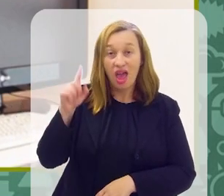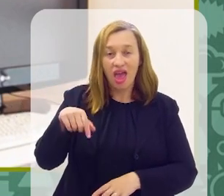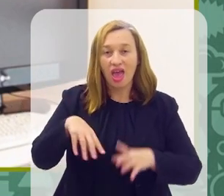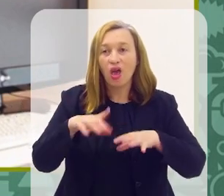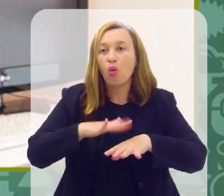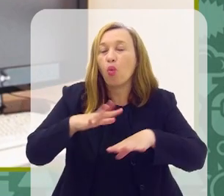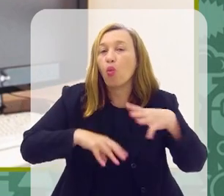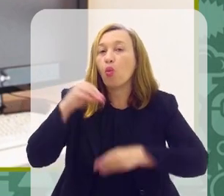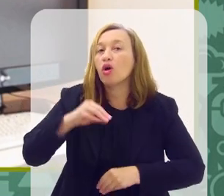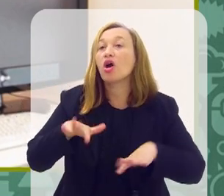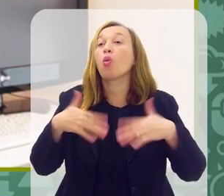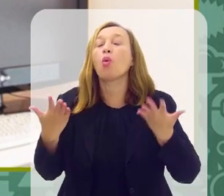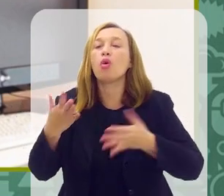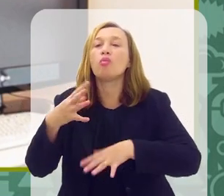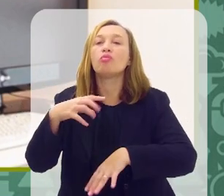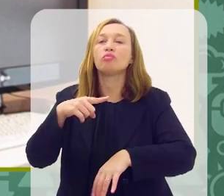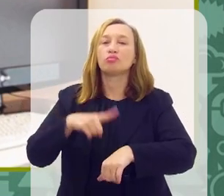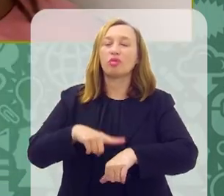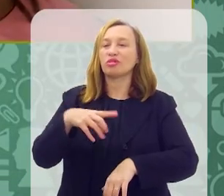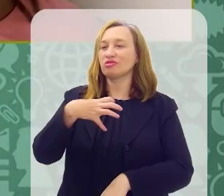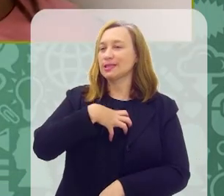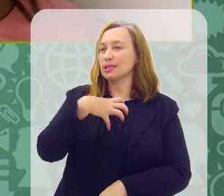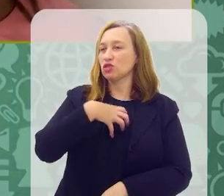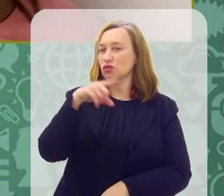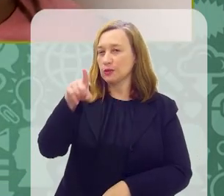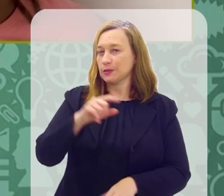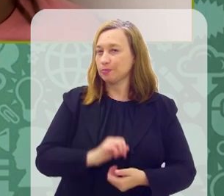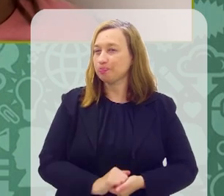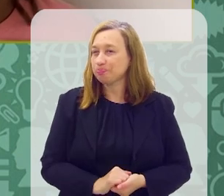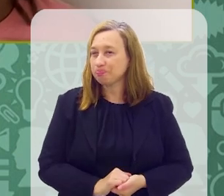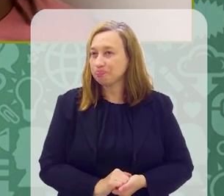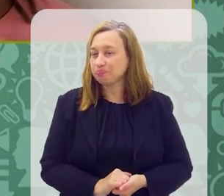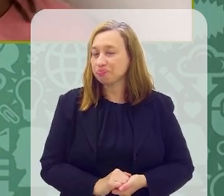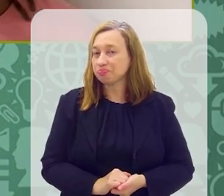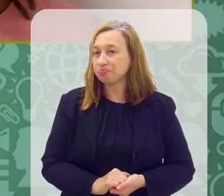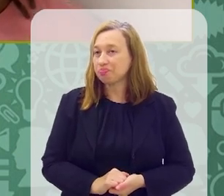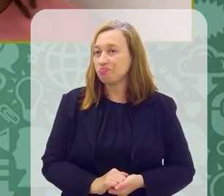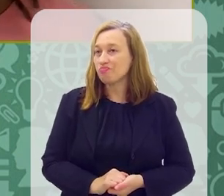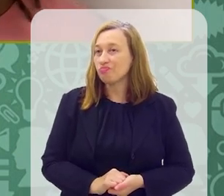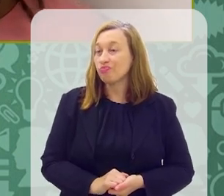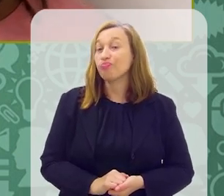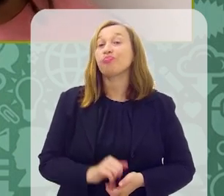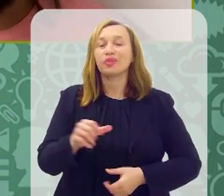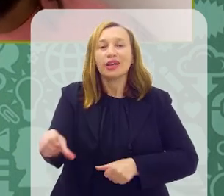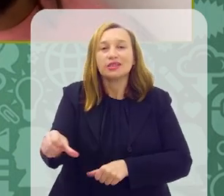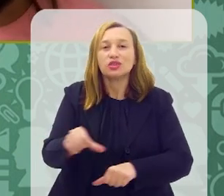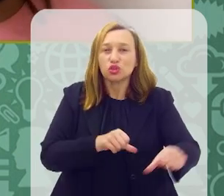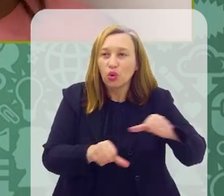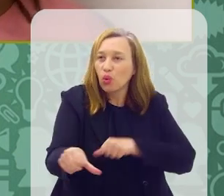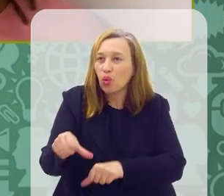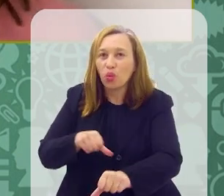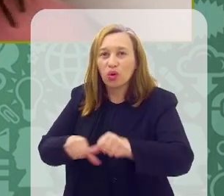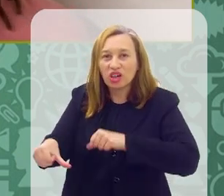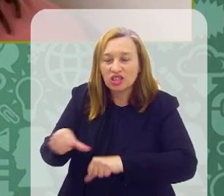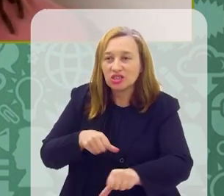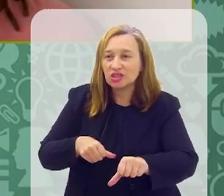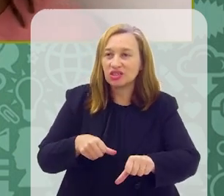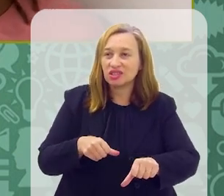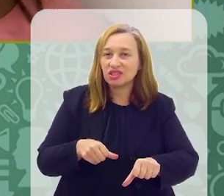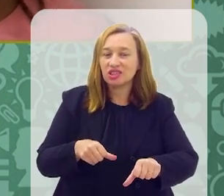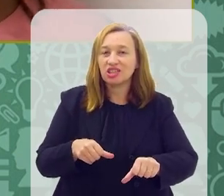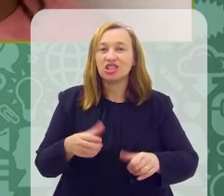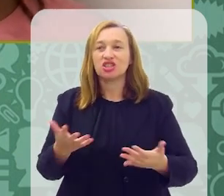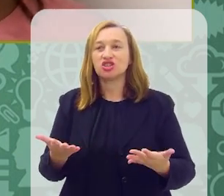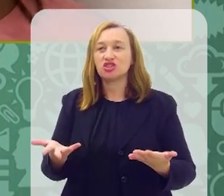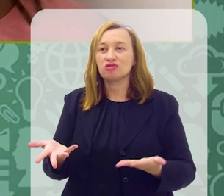cultura, ela é cura. Em que momento que você sentiu isso? Ai, a partir dessa troca, né? Essa